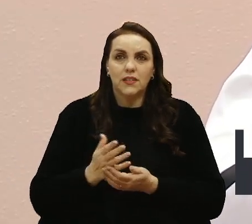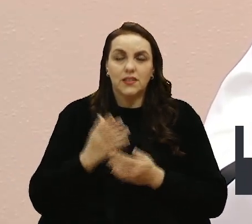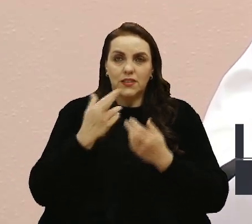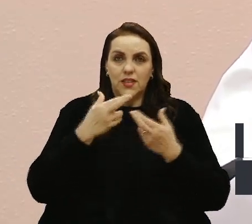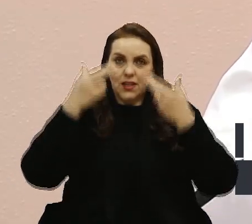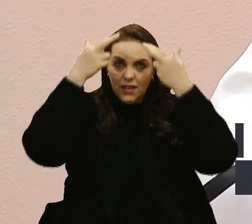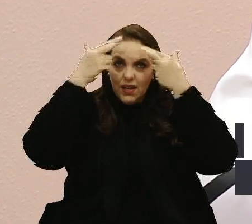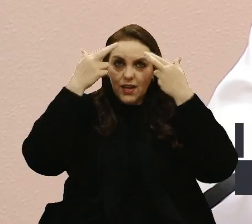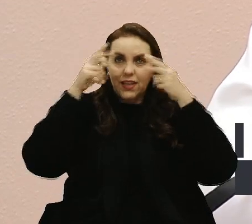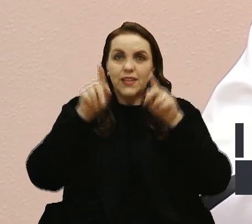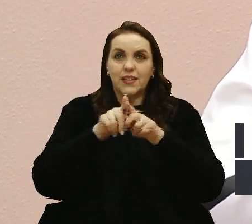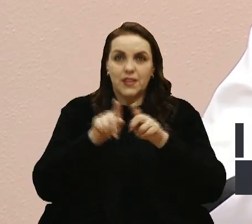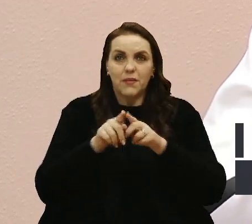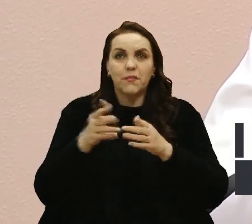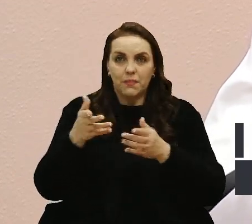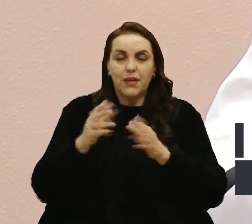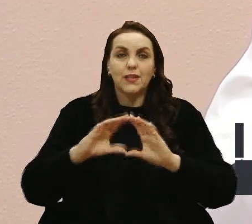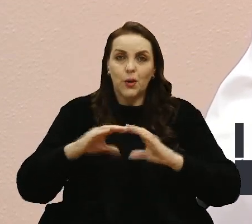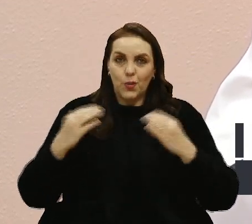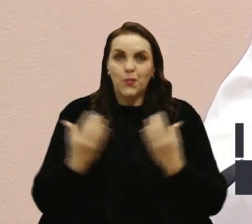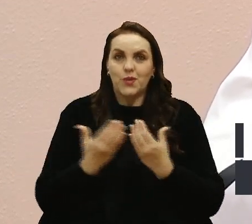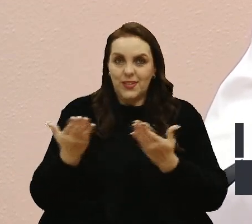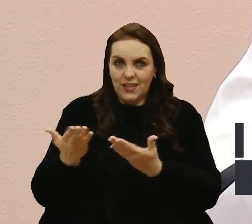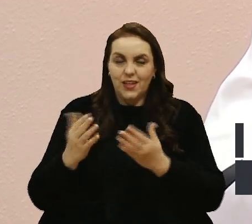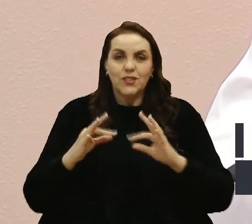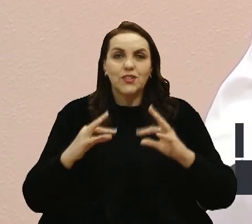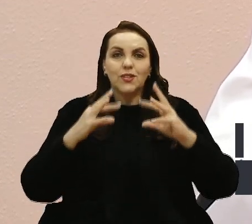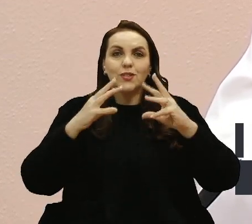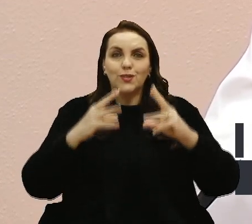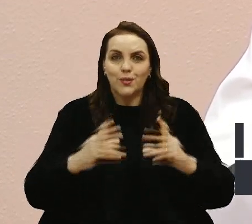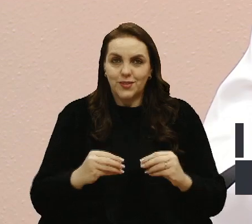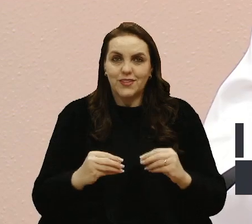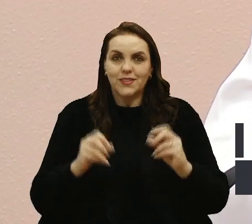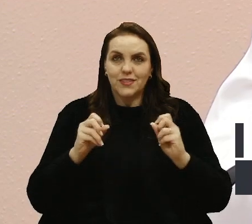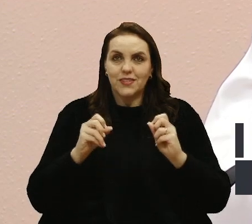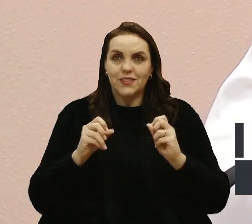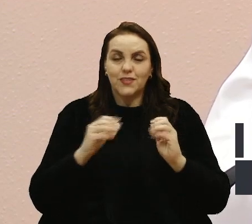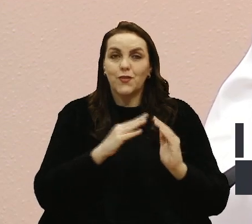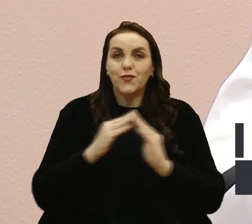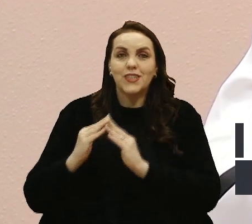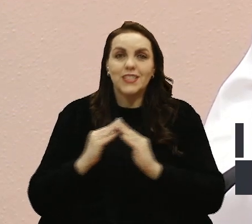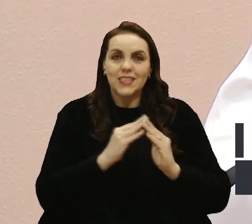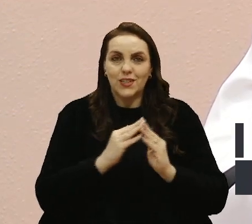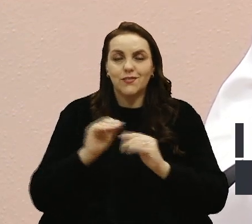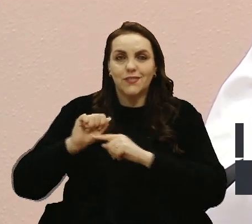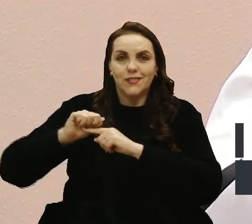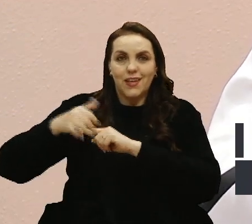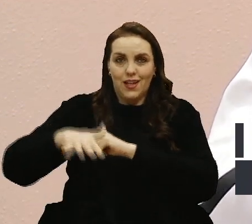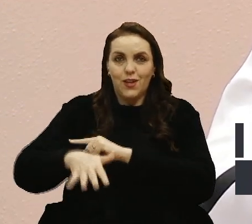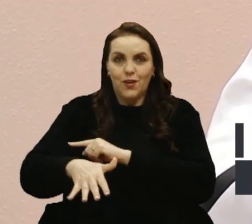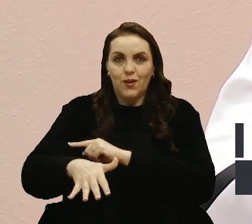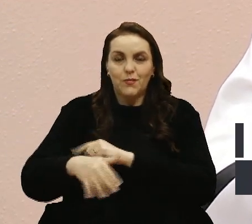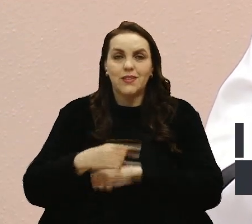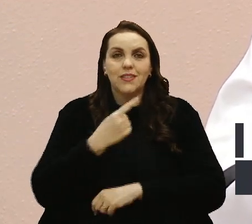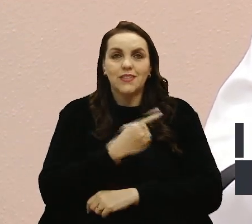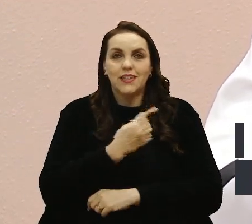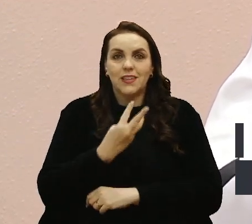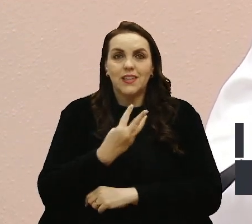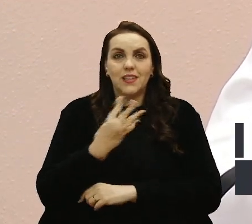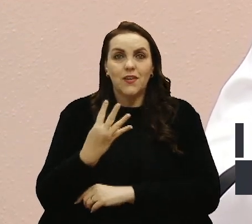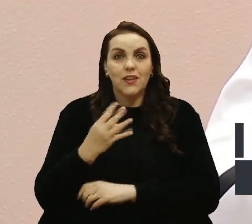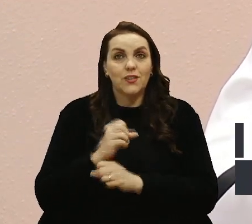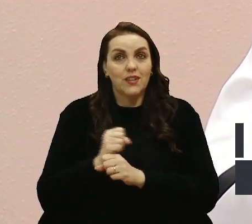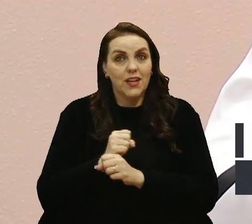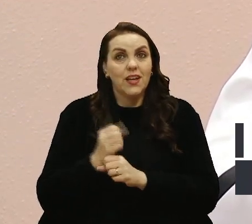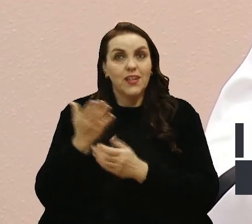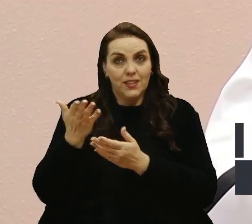rainha lá da comunidade, a todos os vizinhos de Galópolis e pelos 134 anos que eles